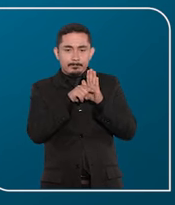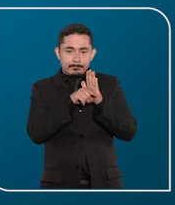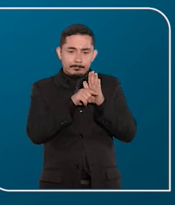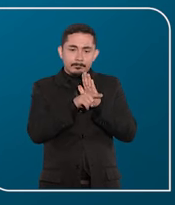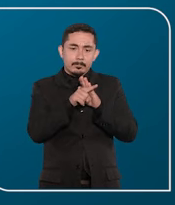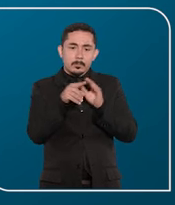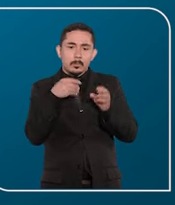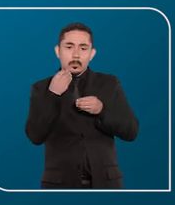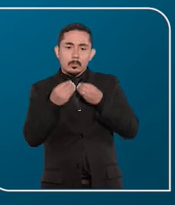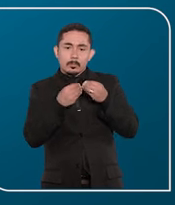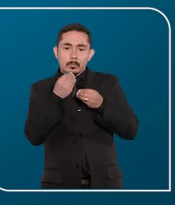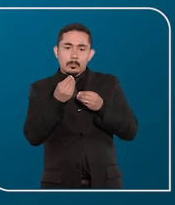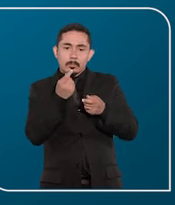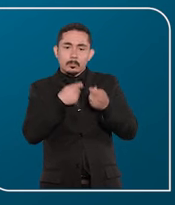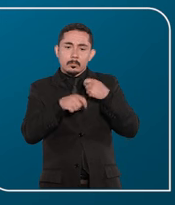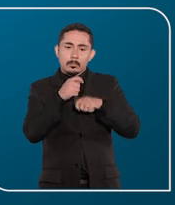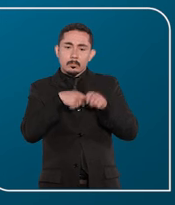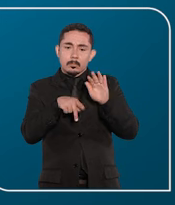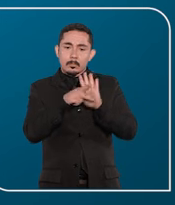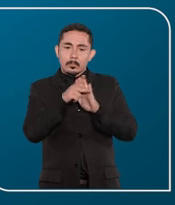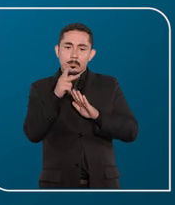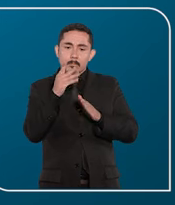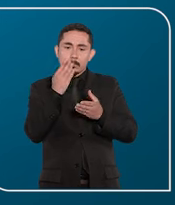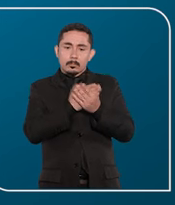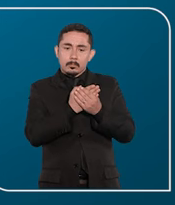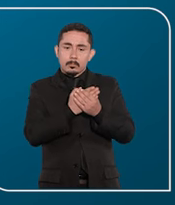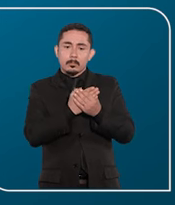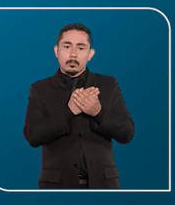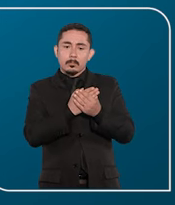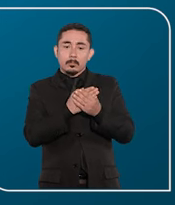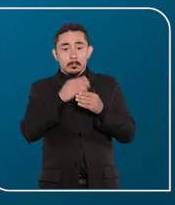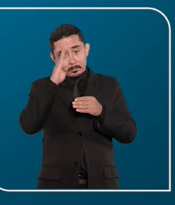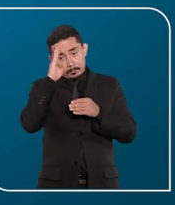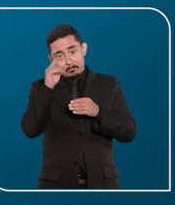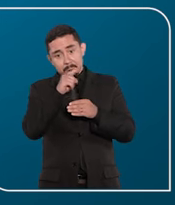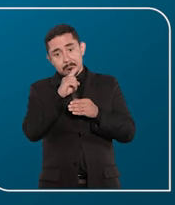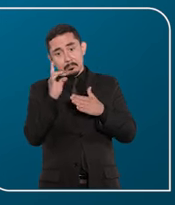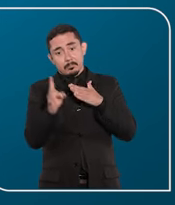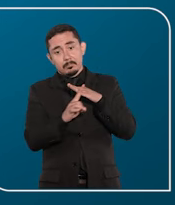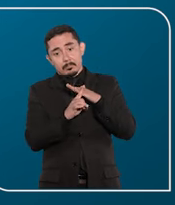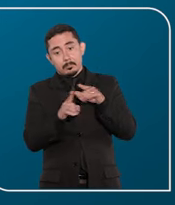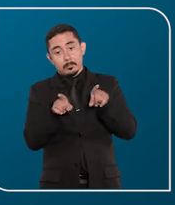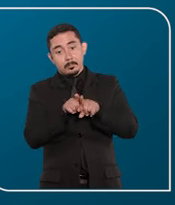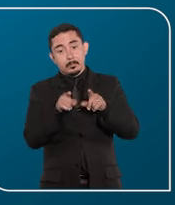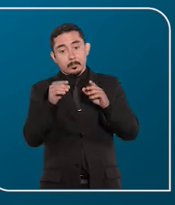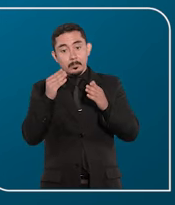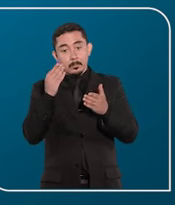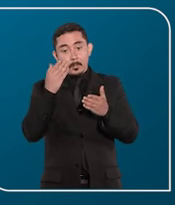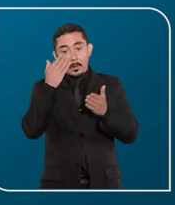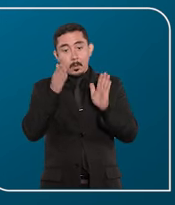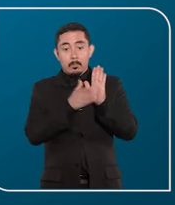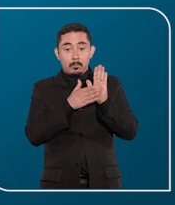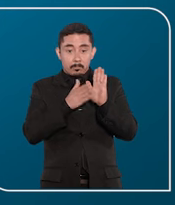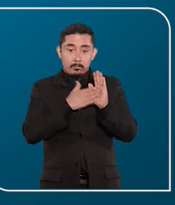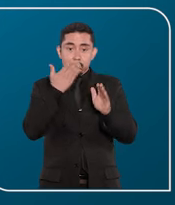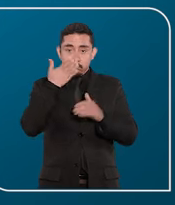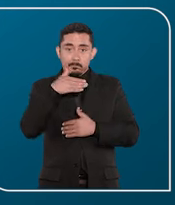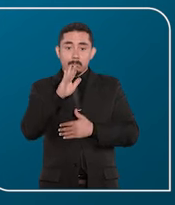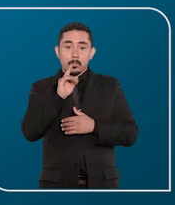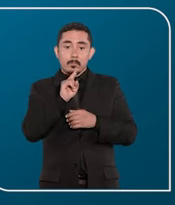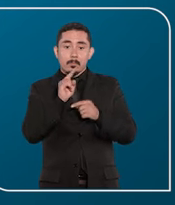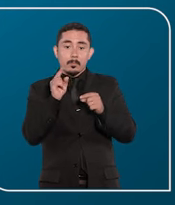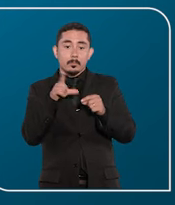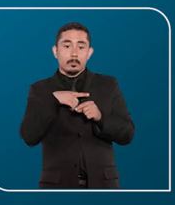uma análise econômica do processo efetivamente para o cliente e provar a ele que o processo que perdurar